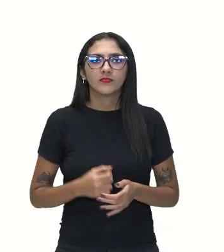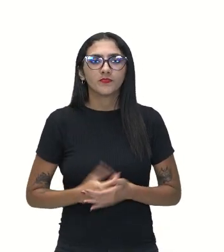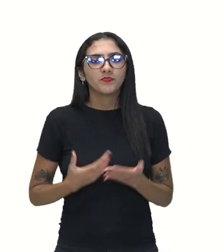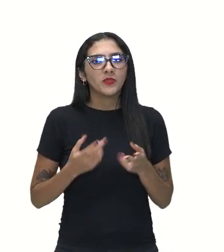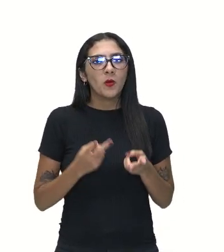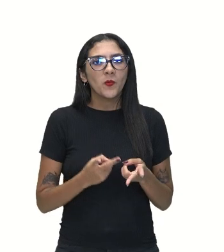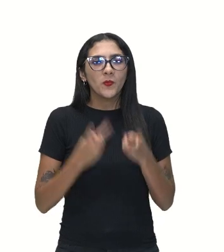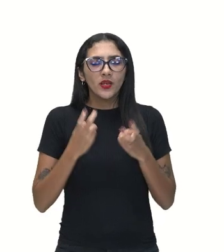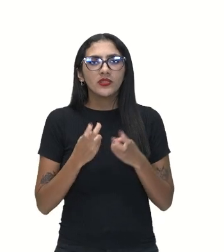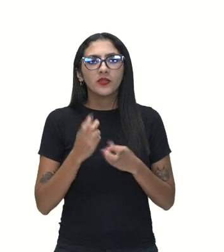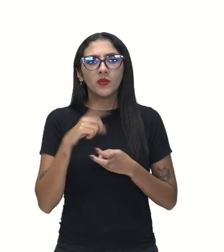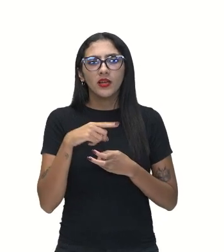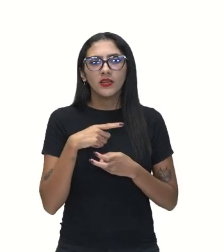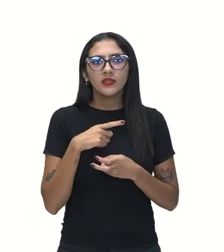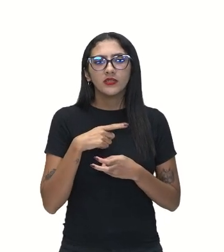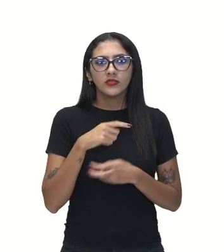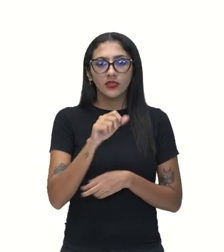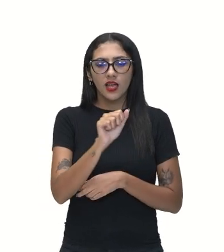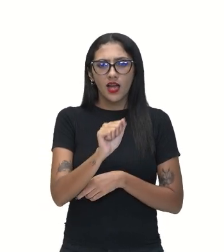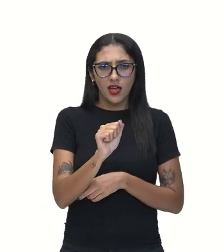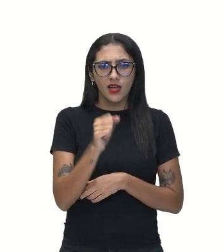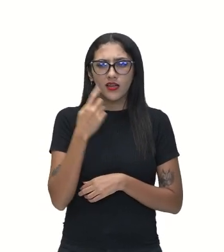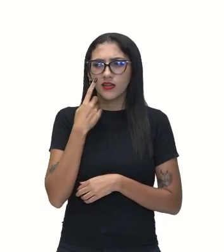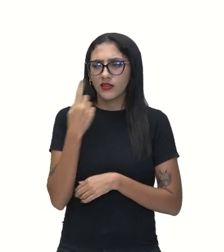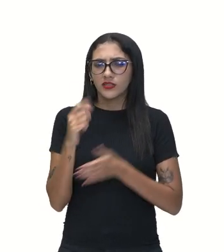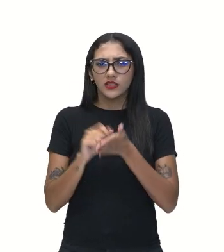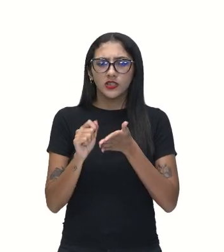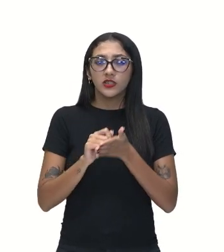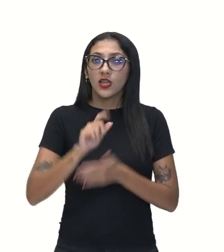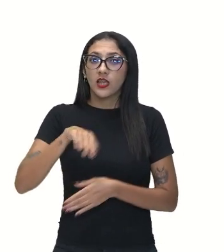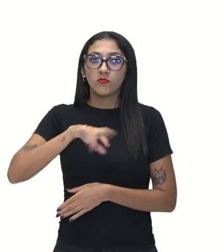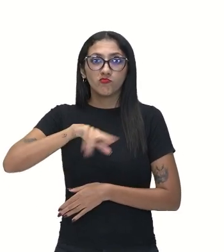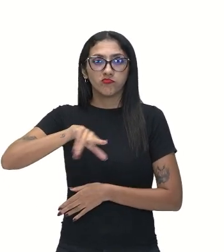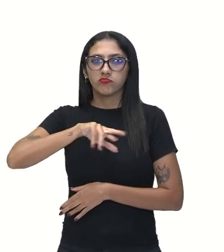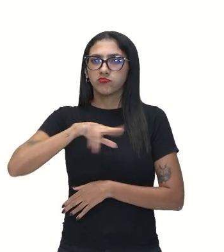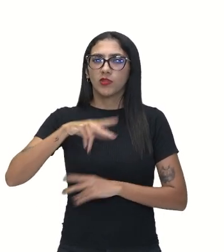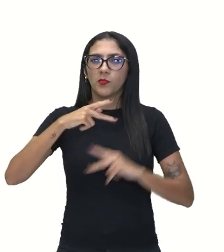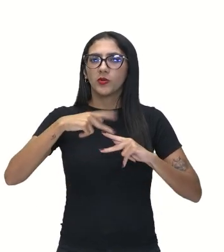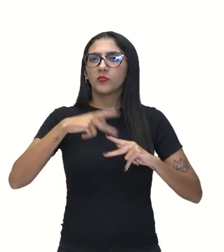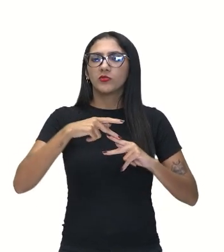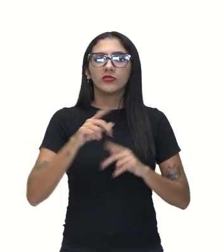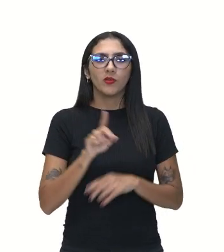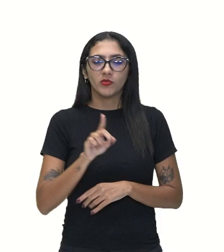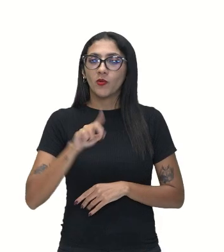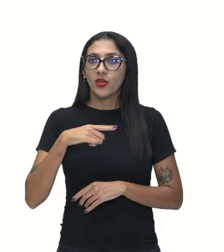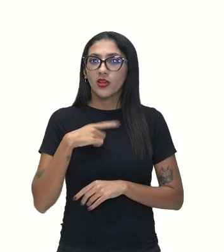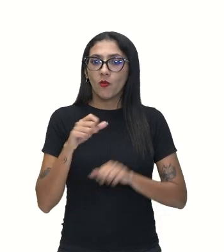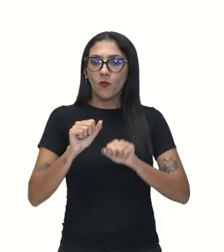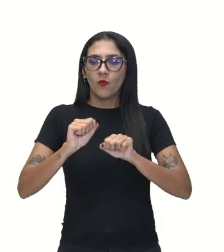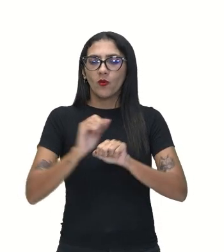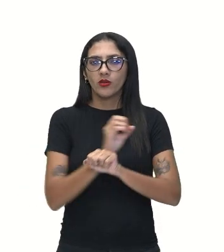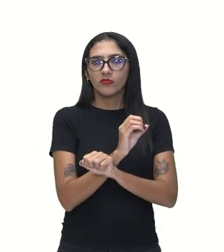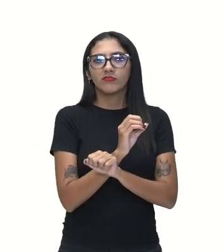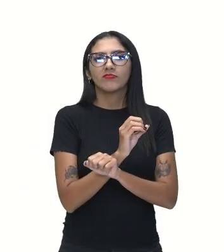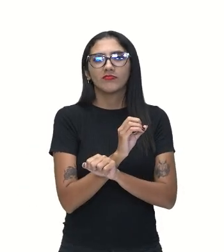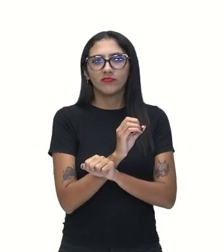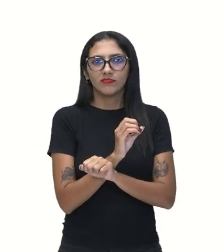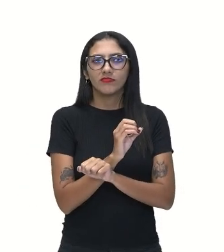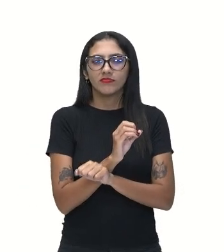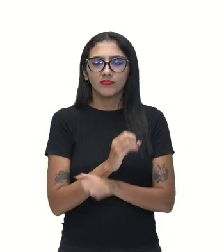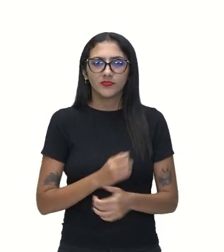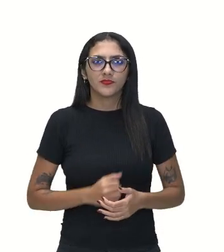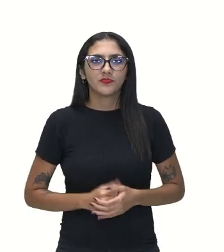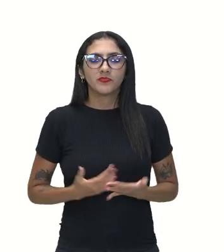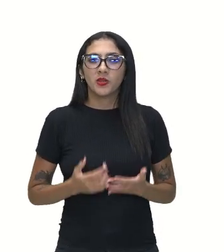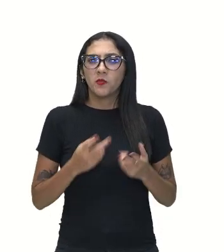aí que este a, ele não é uma preposição, mas sim um artigo, ok? Então, percebam